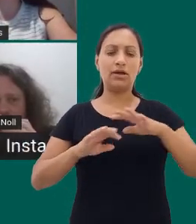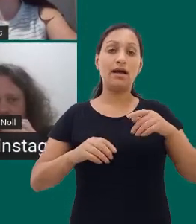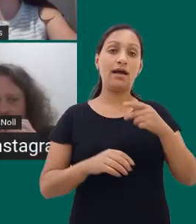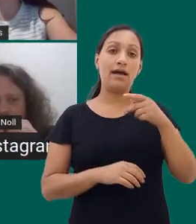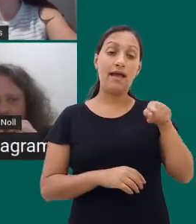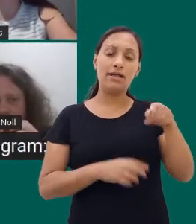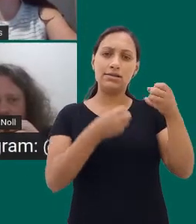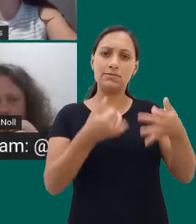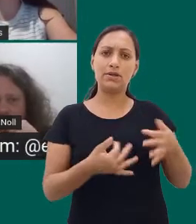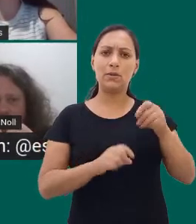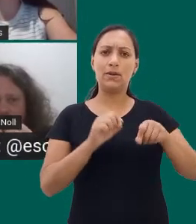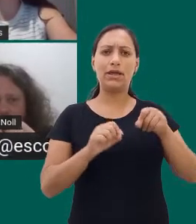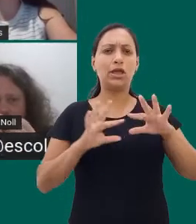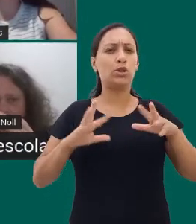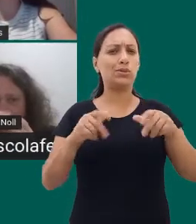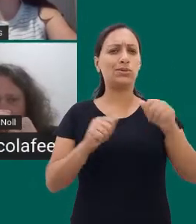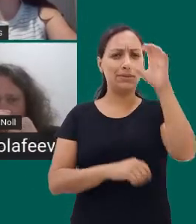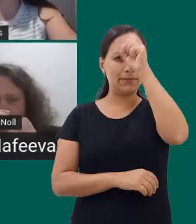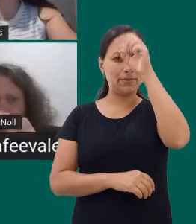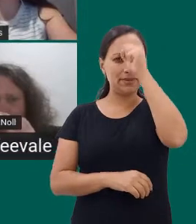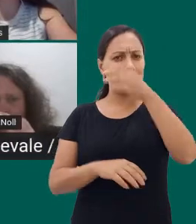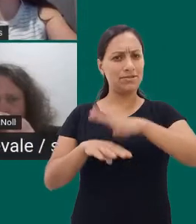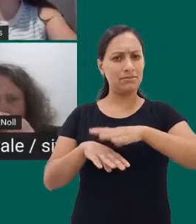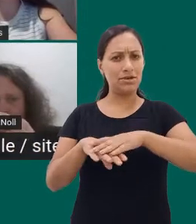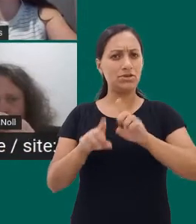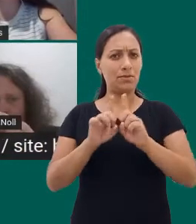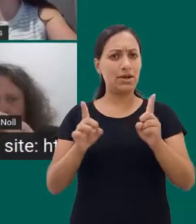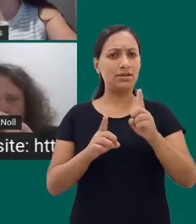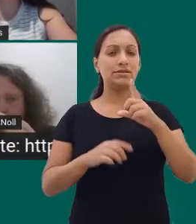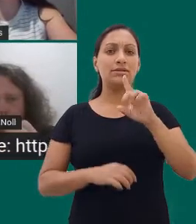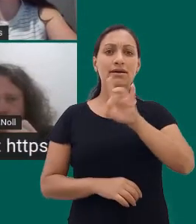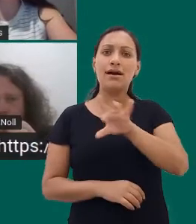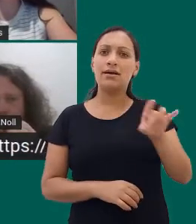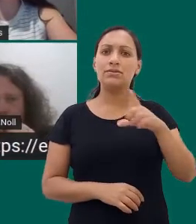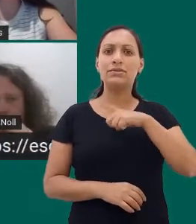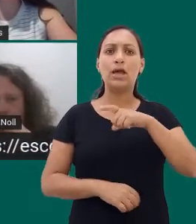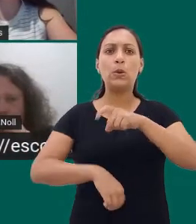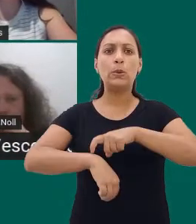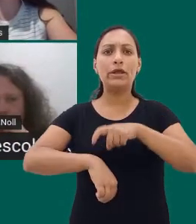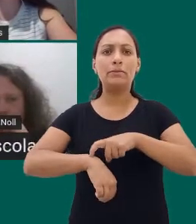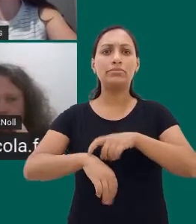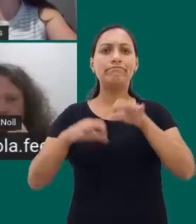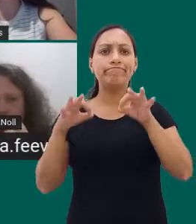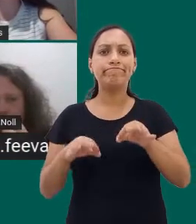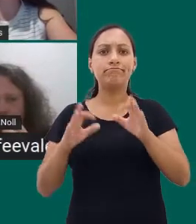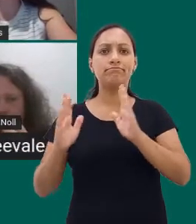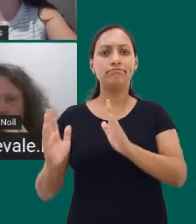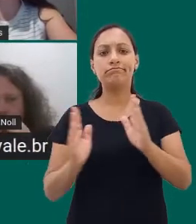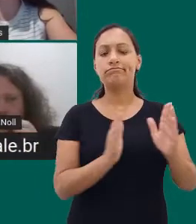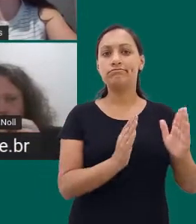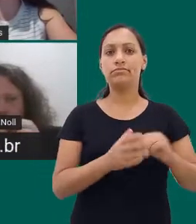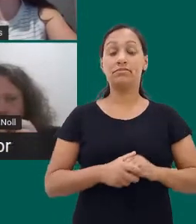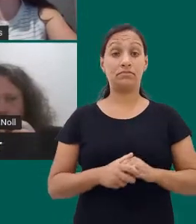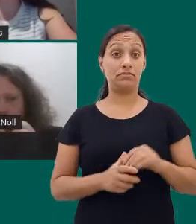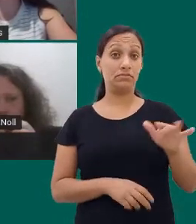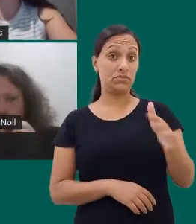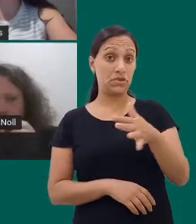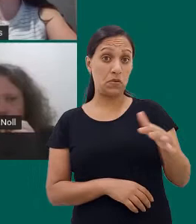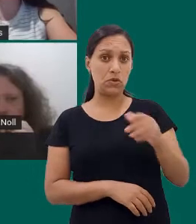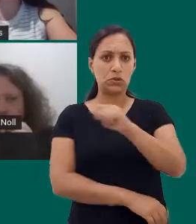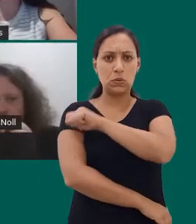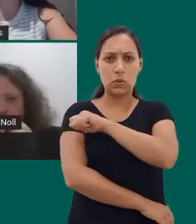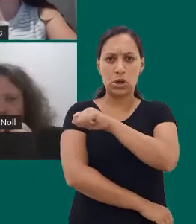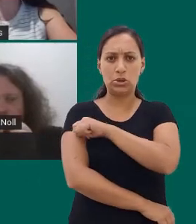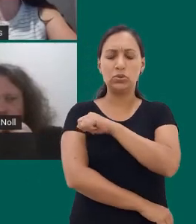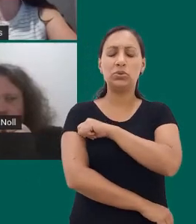tempo. Então, e é por isso da importância do ciclo. Talvez um estudante vai chegar a essas